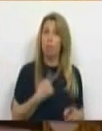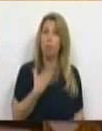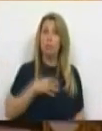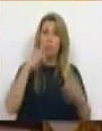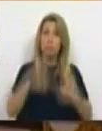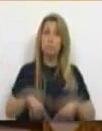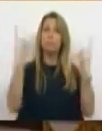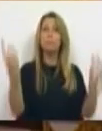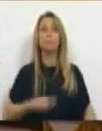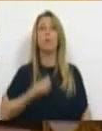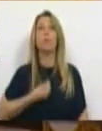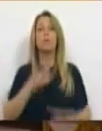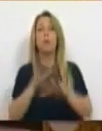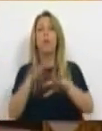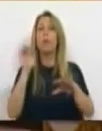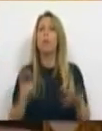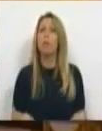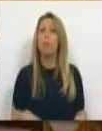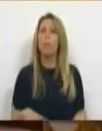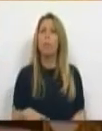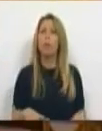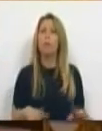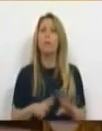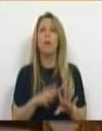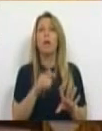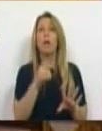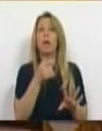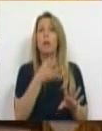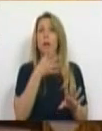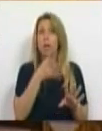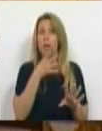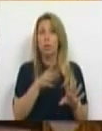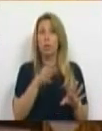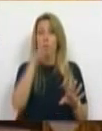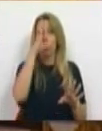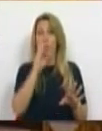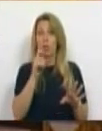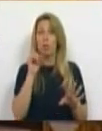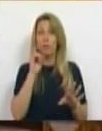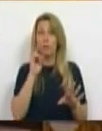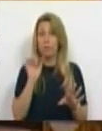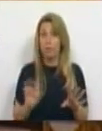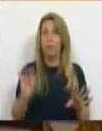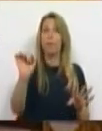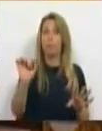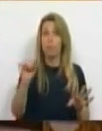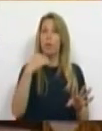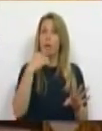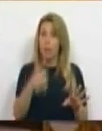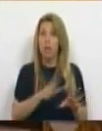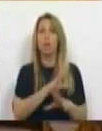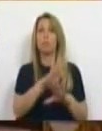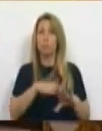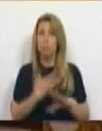preocupação com declarações do seu Ministro da Defesa, que apontam não só para o reforço do envolvimento